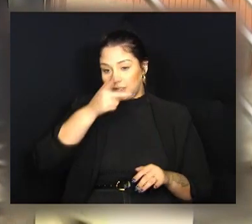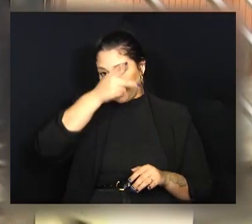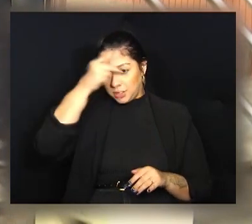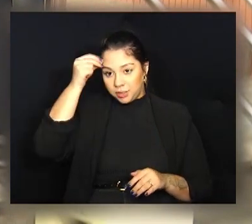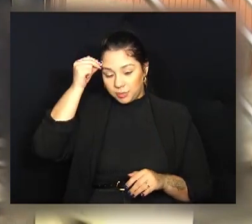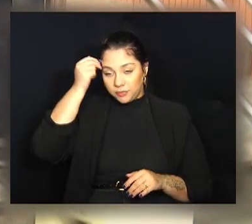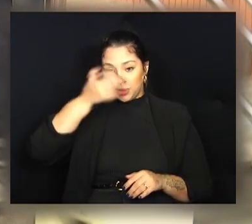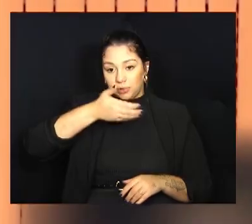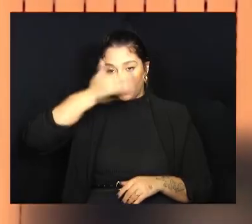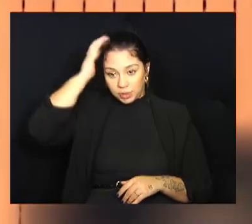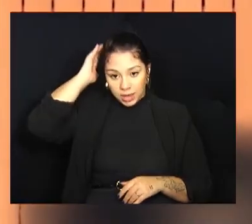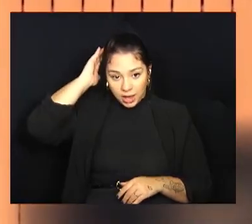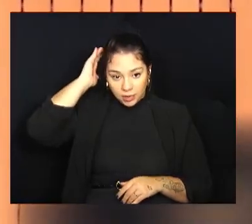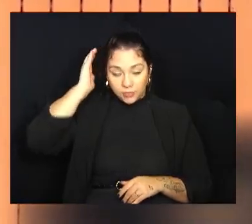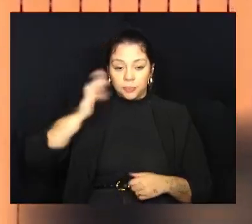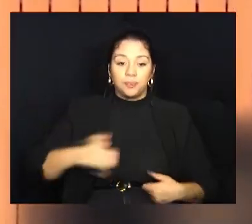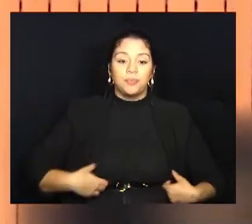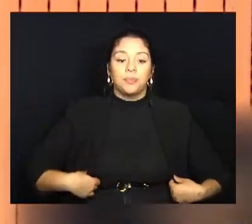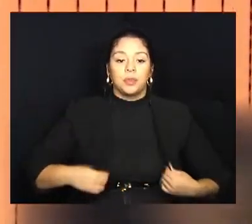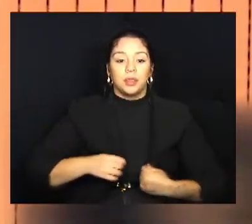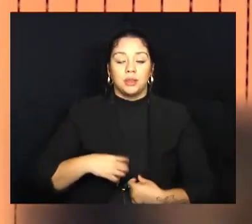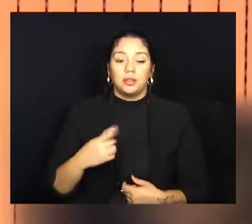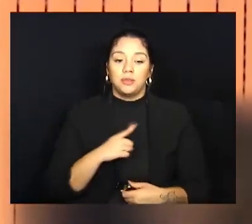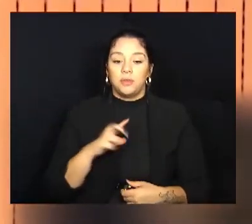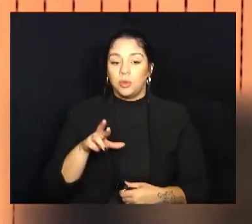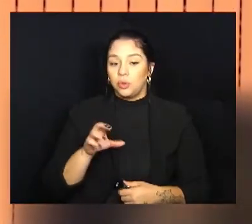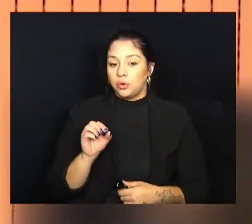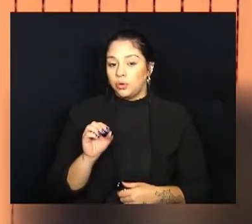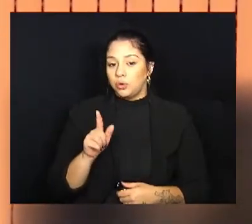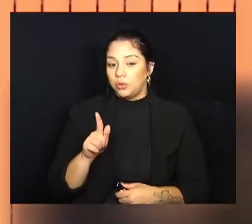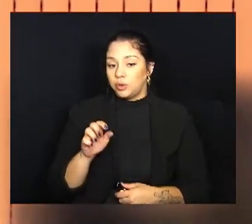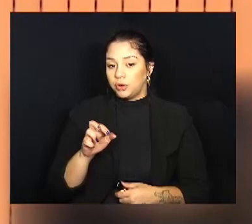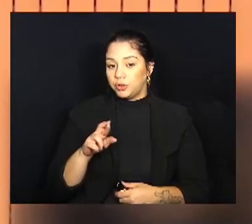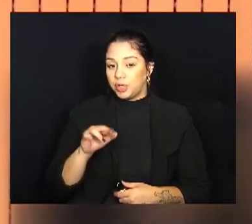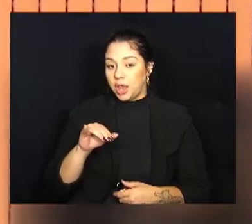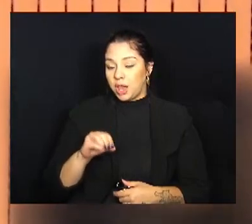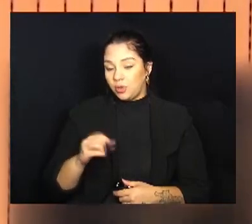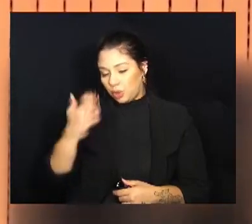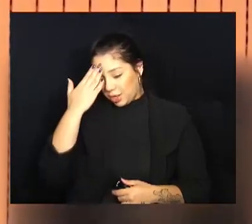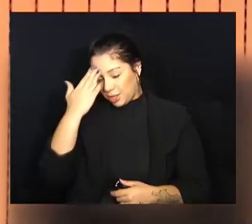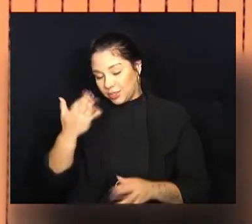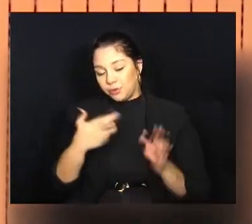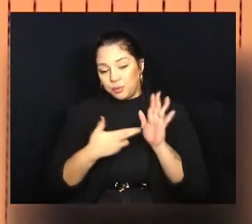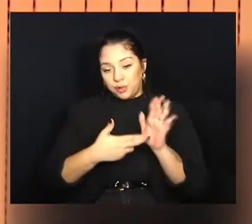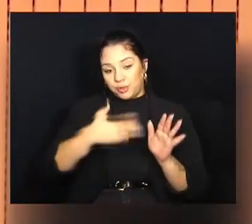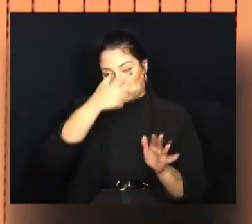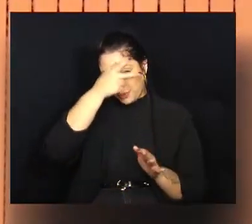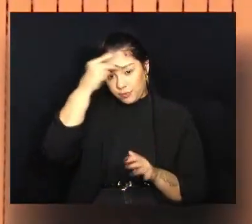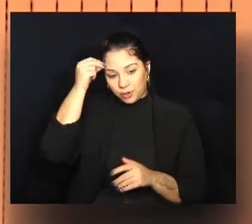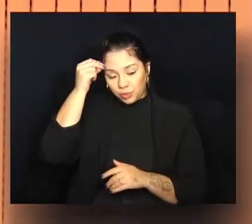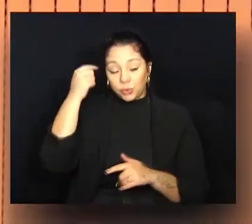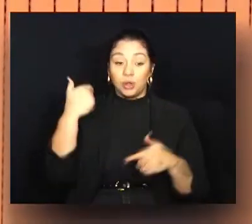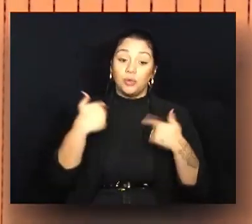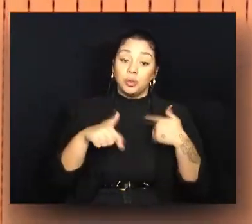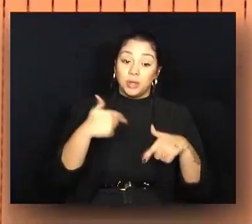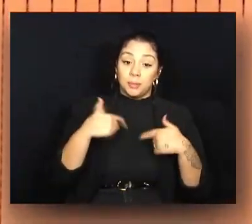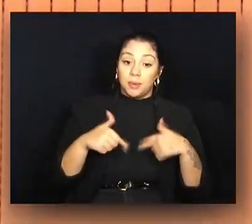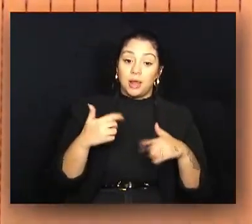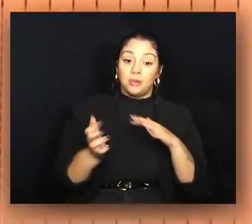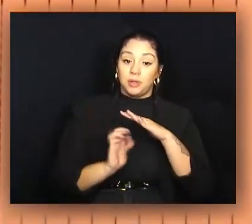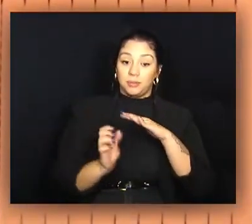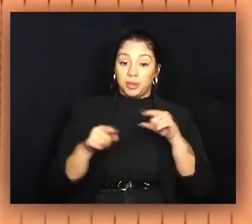o secretário do Verde, Rogério Menezes, que agradeceu em nome da Prefeitura Municipal o trabalho da empresa